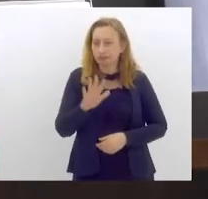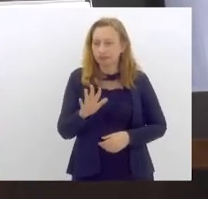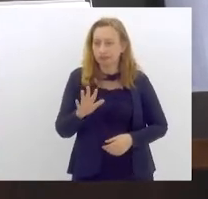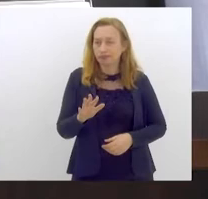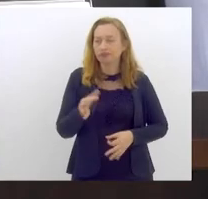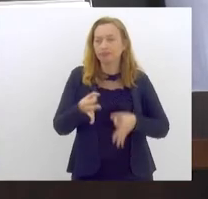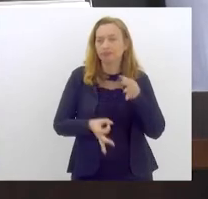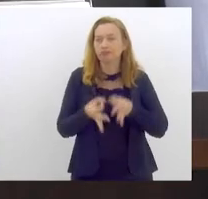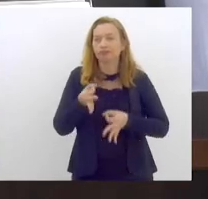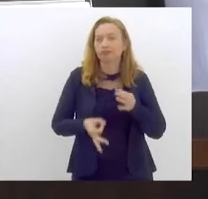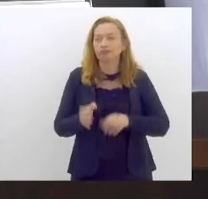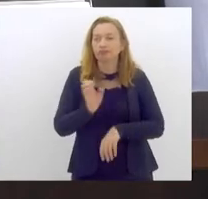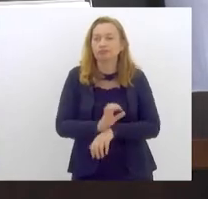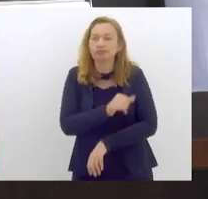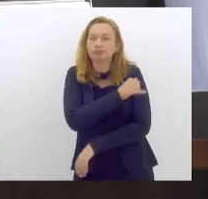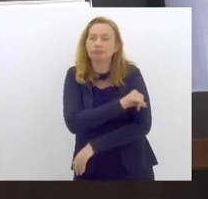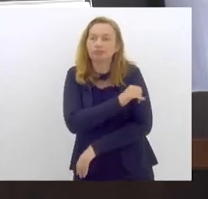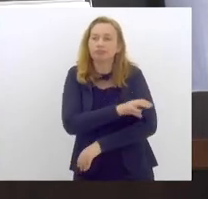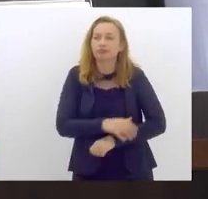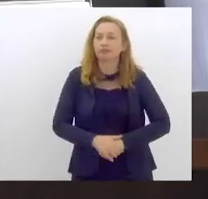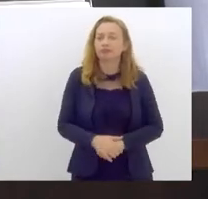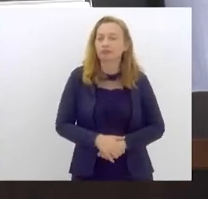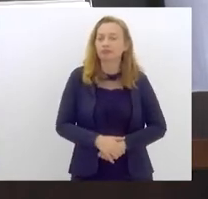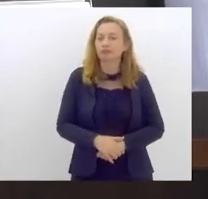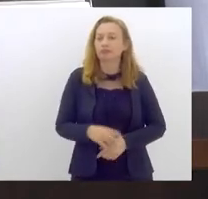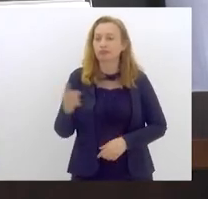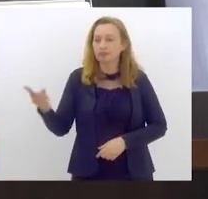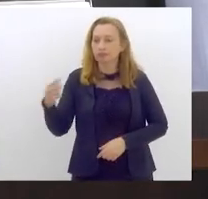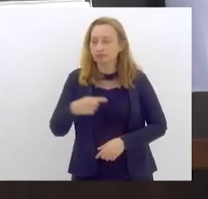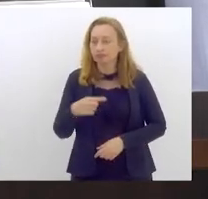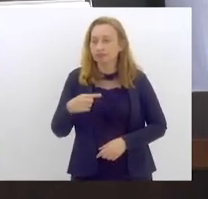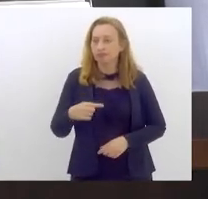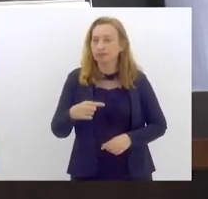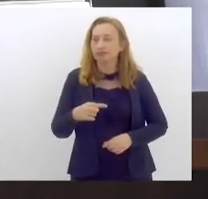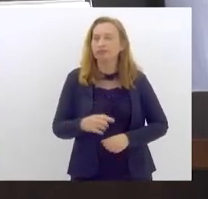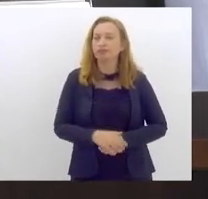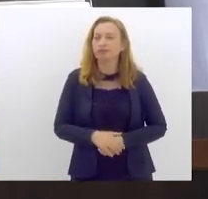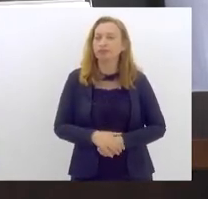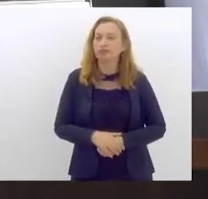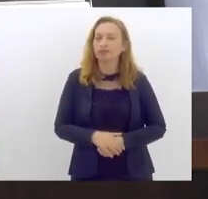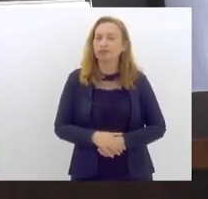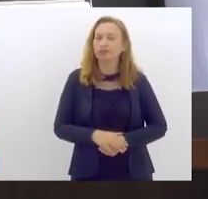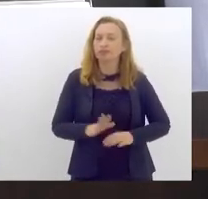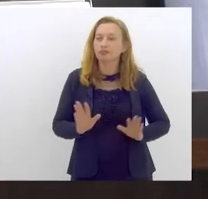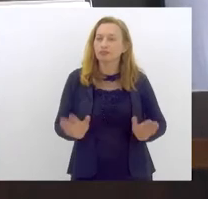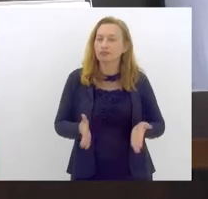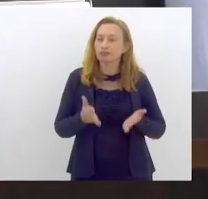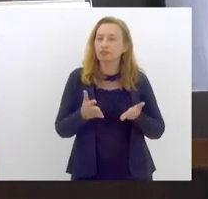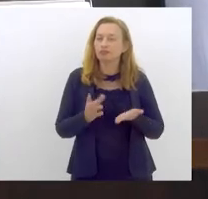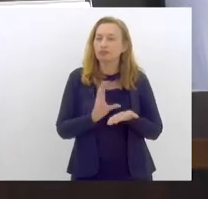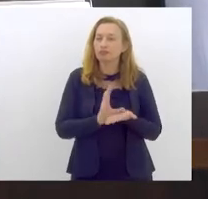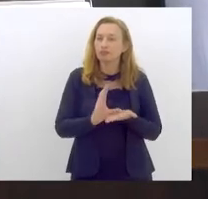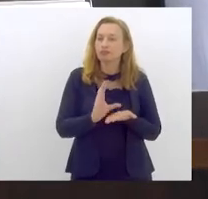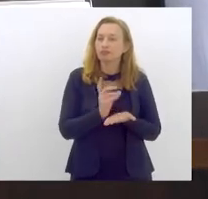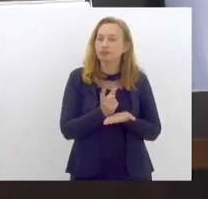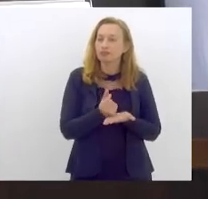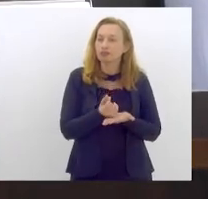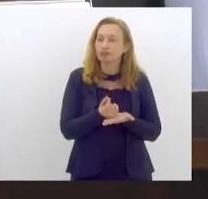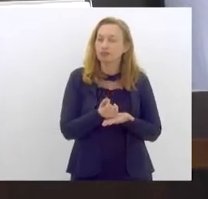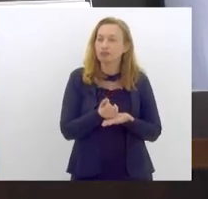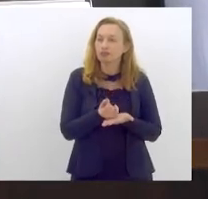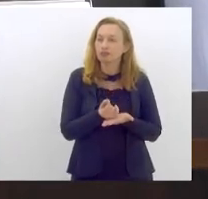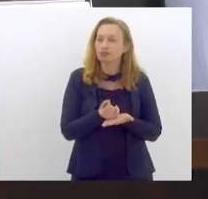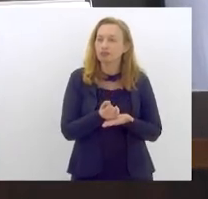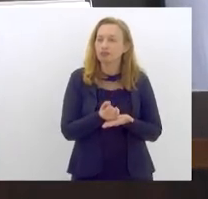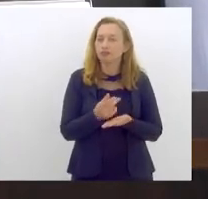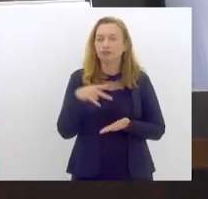Justiça do Estado do Rio de Janeiro trazendo aqui a luz sobre o empenho orçamentário com relação